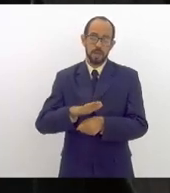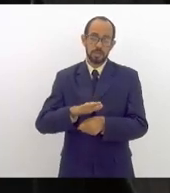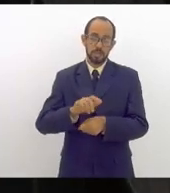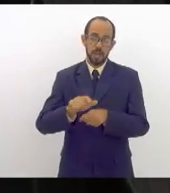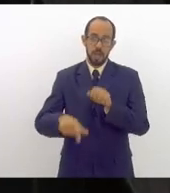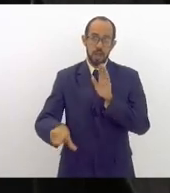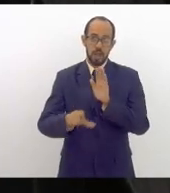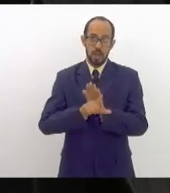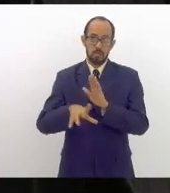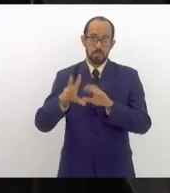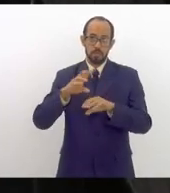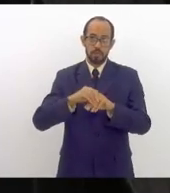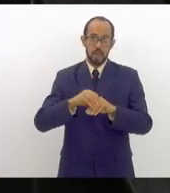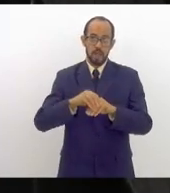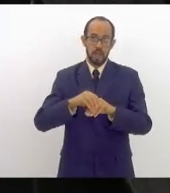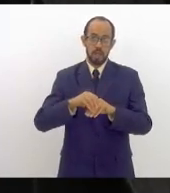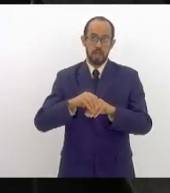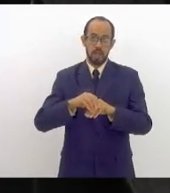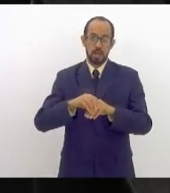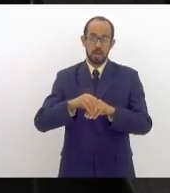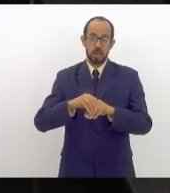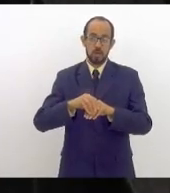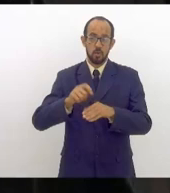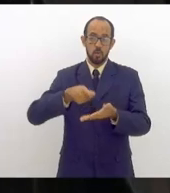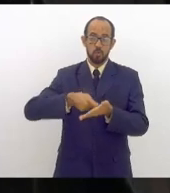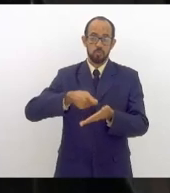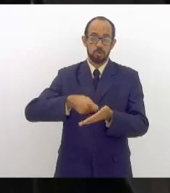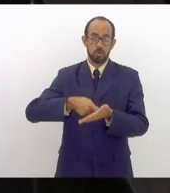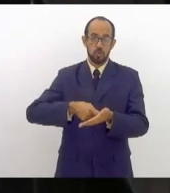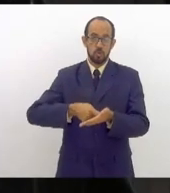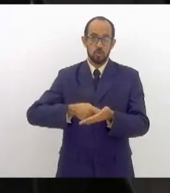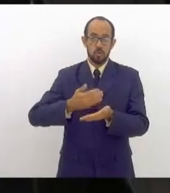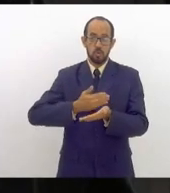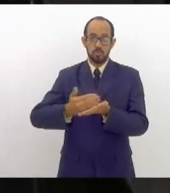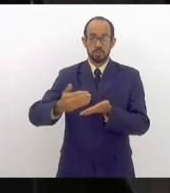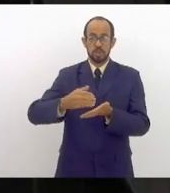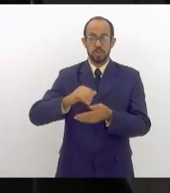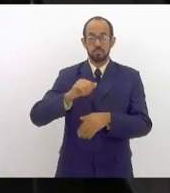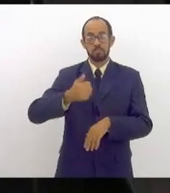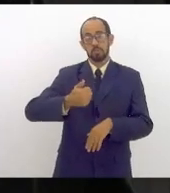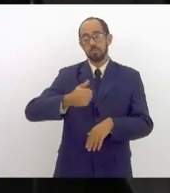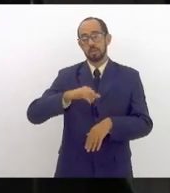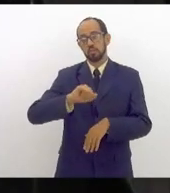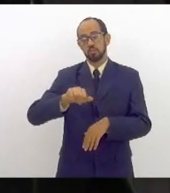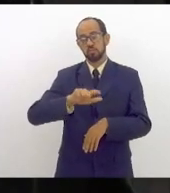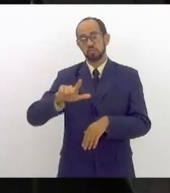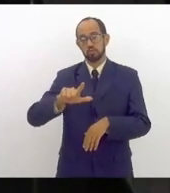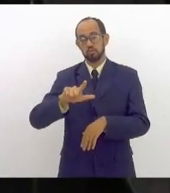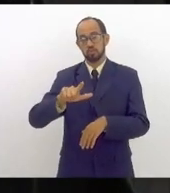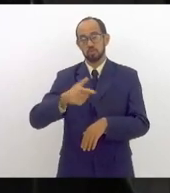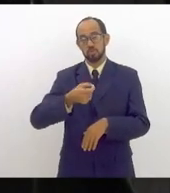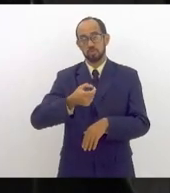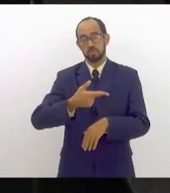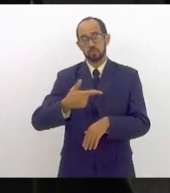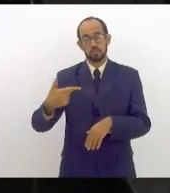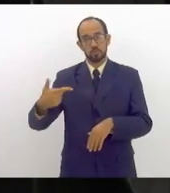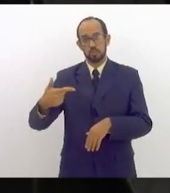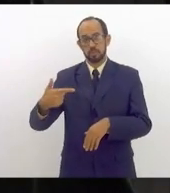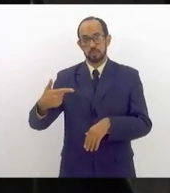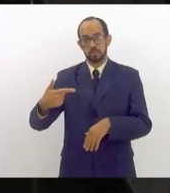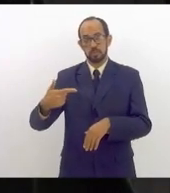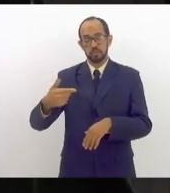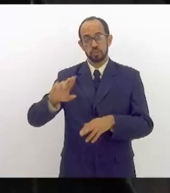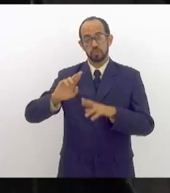complementar fez entrar em vigor em 1º de julho de 2022,